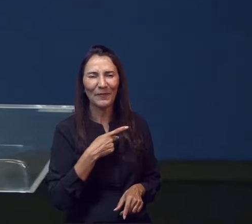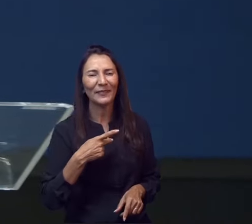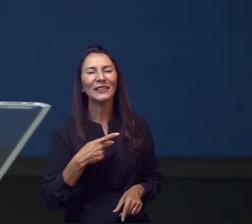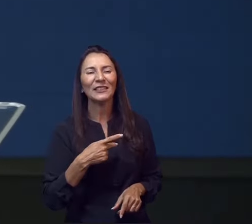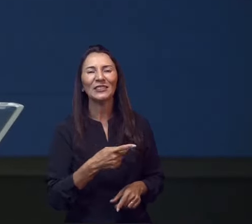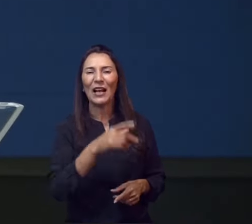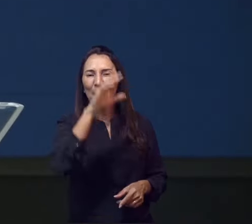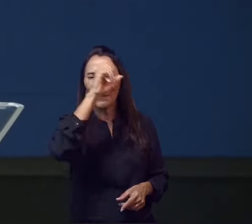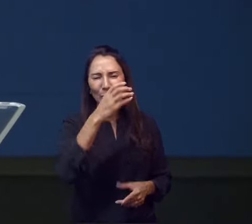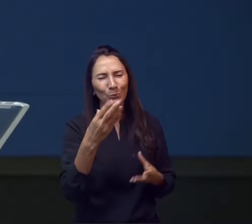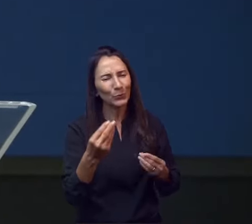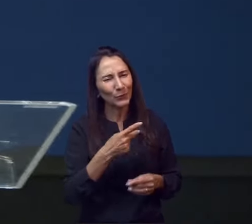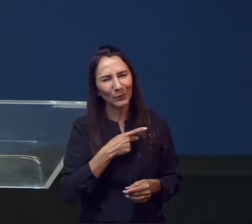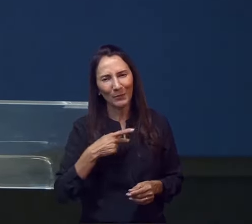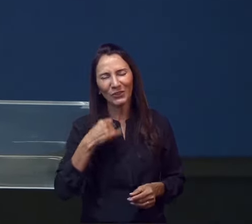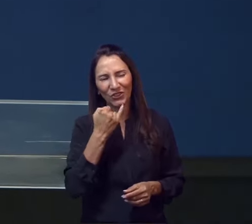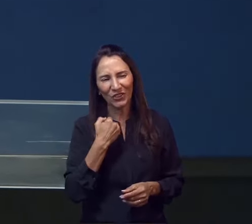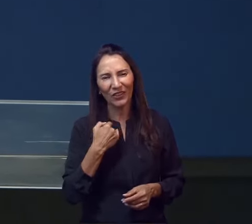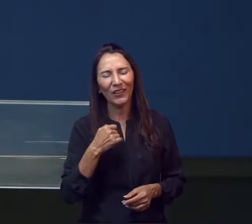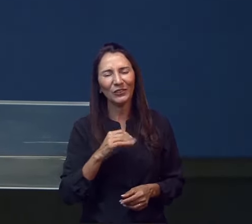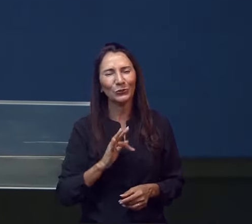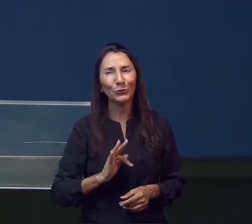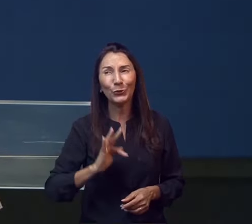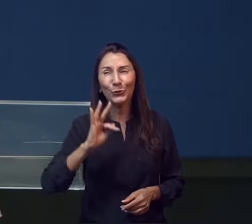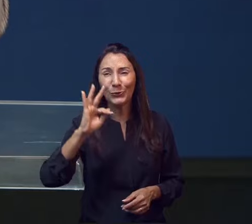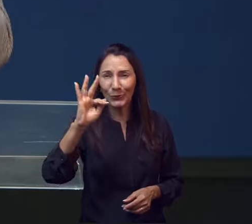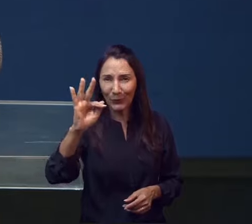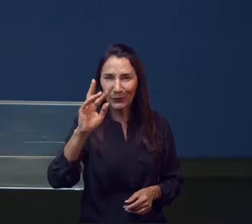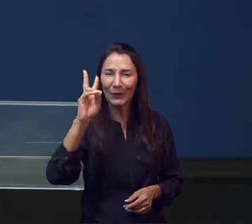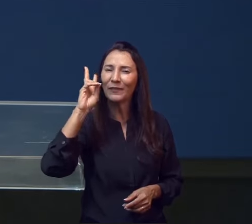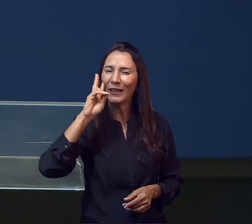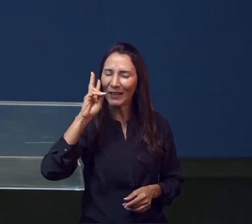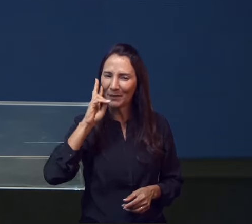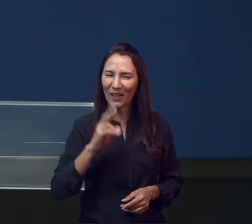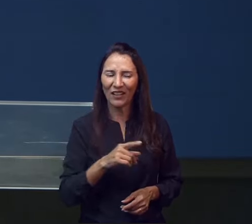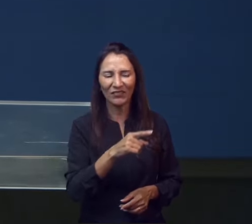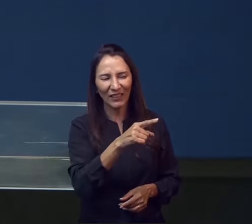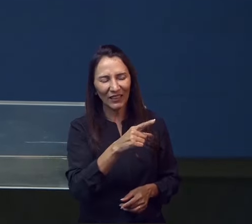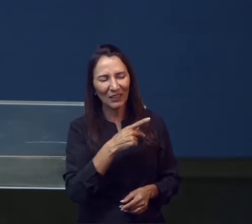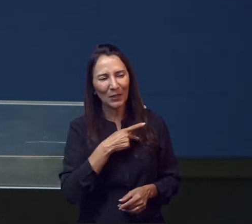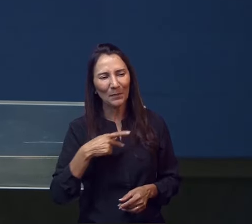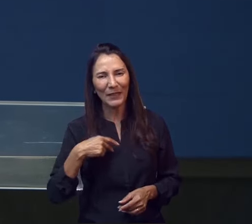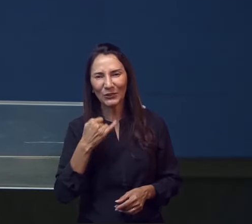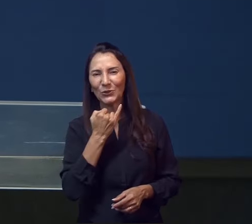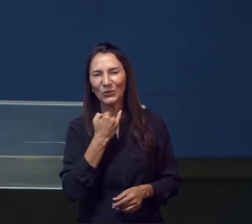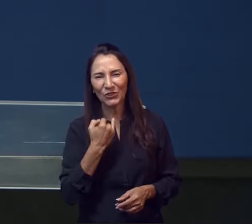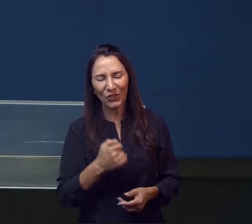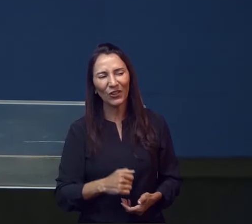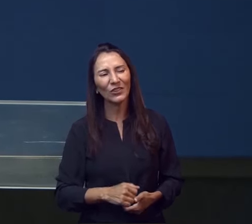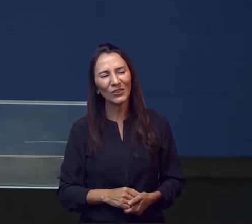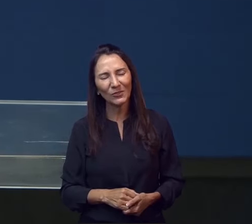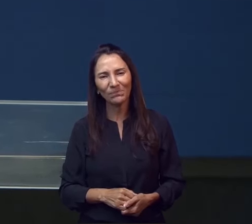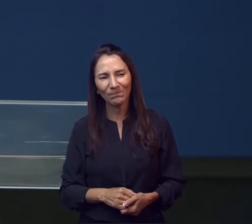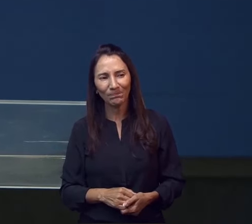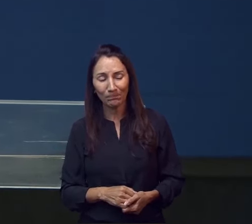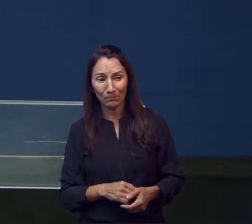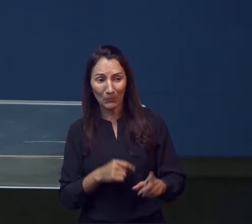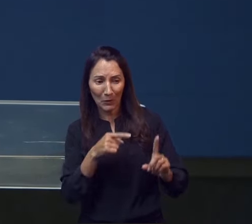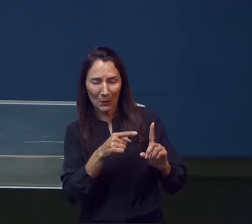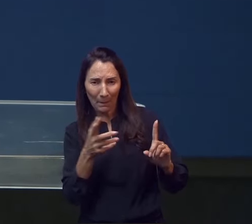quantos anos depois vão lembrar que passou aqui um homem um pastor não Perfeito